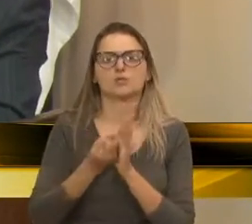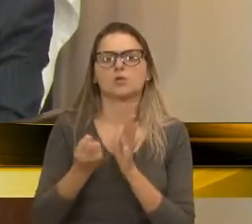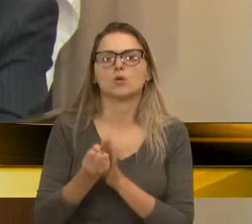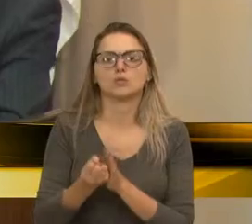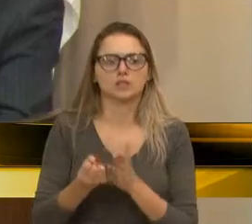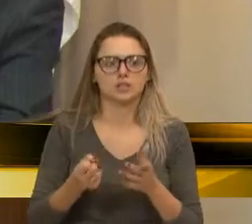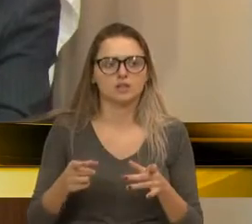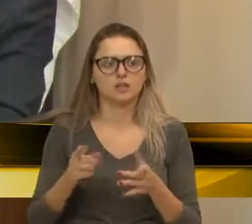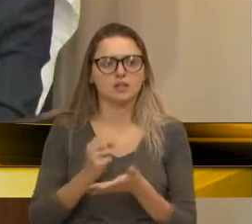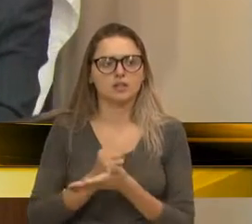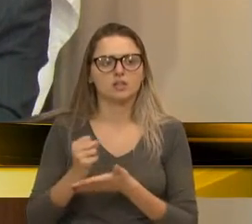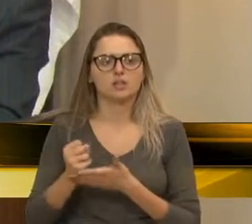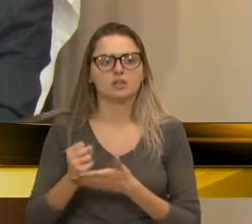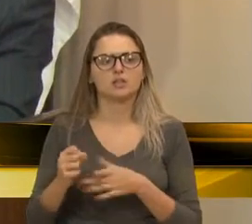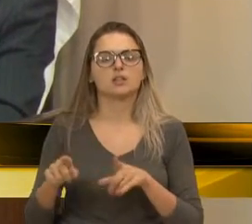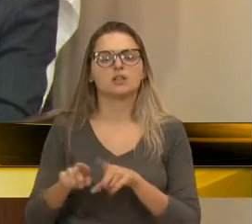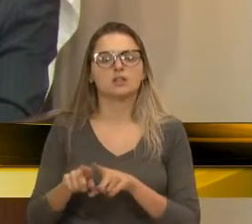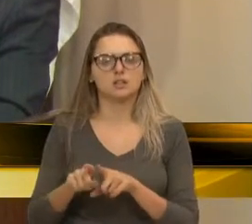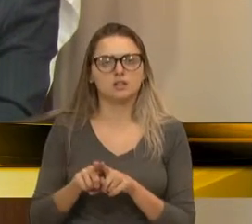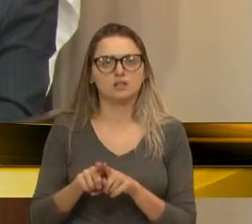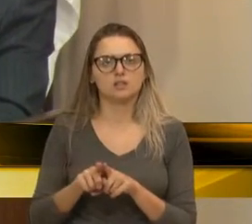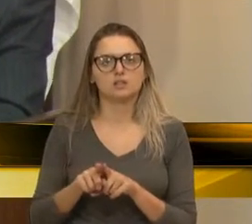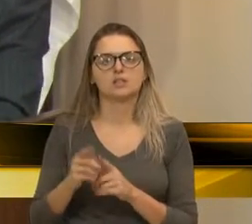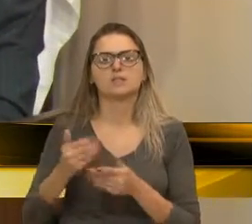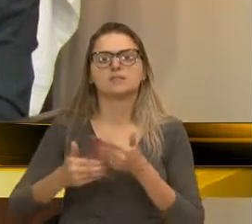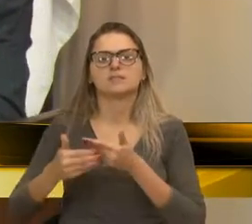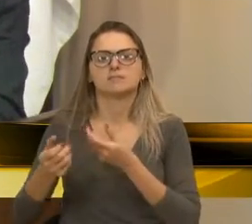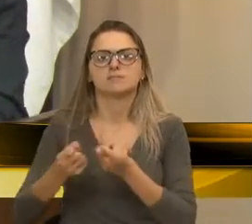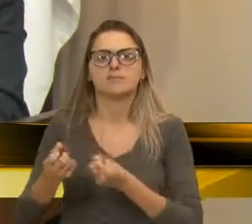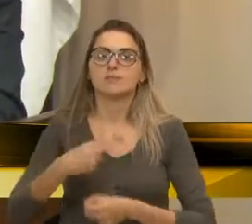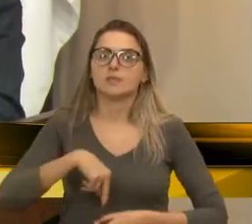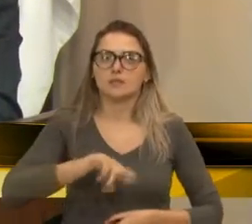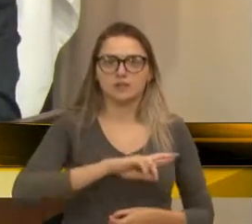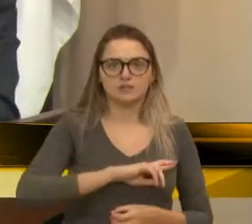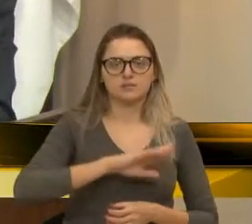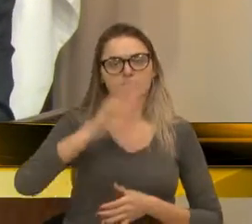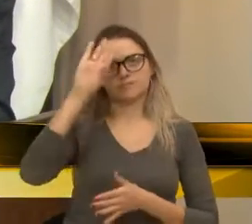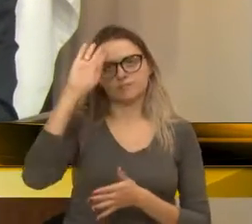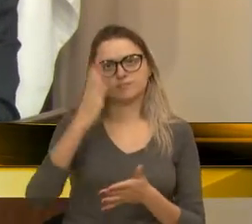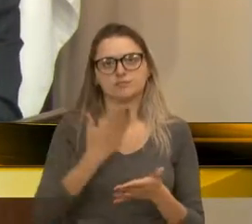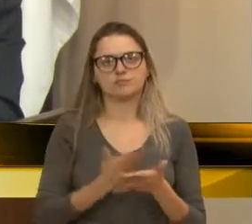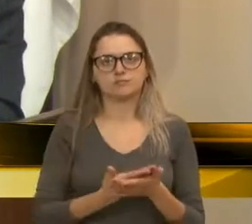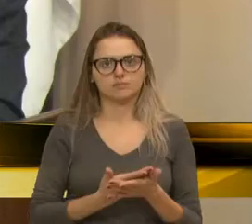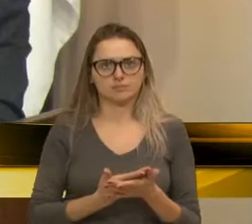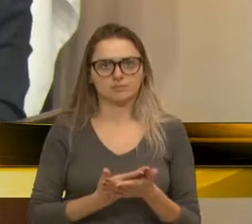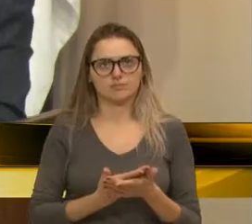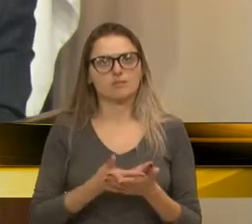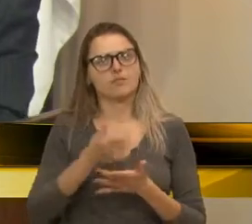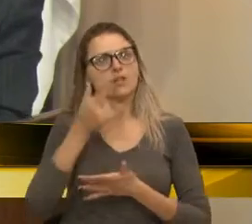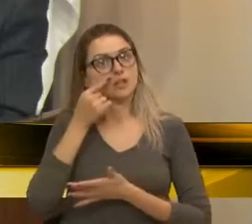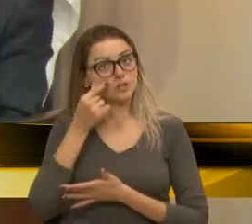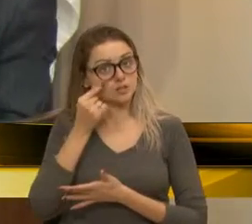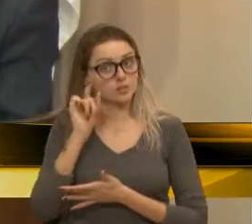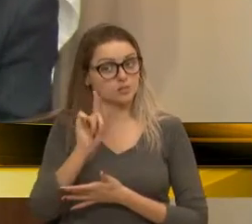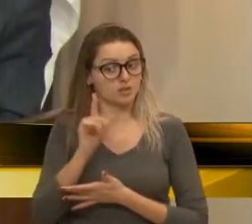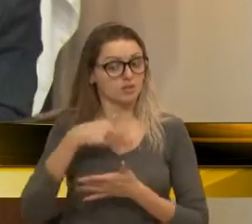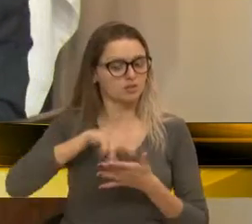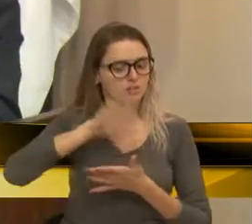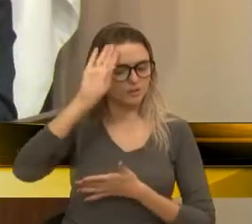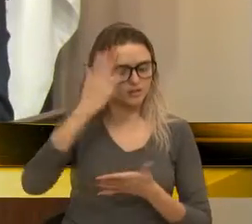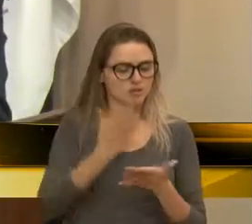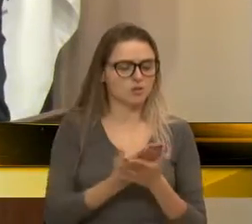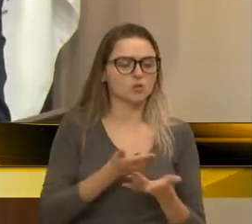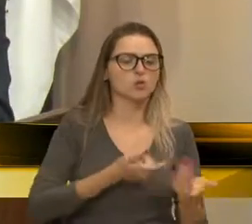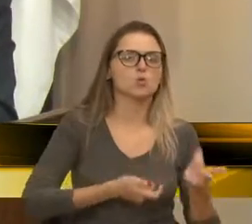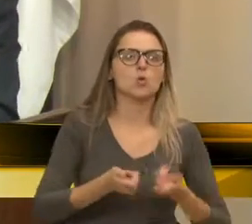da locação desses veículos. Então nós acreditamos muito, vereador Eloy, né, nesse serviço de